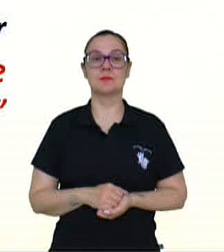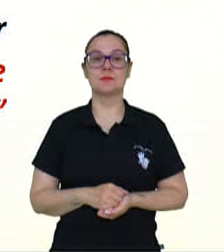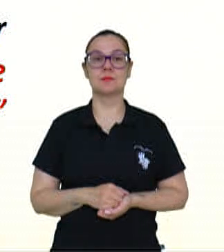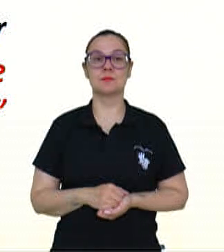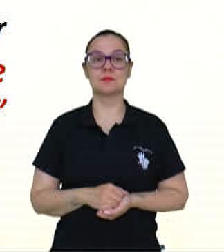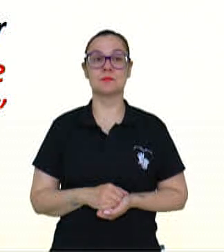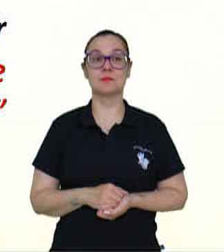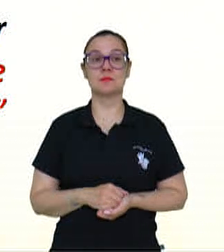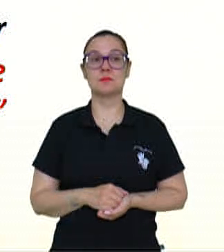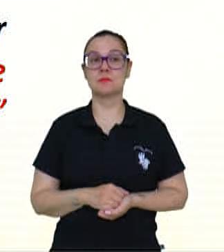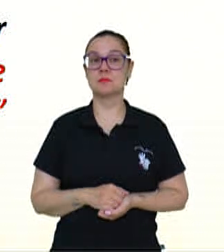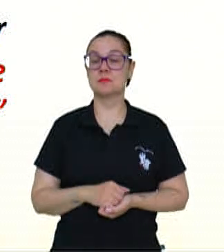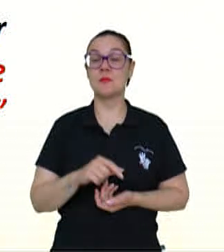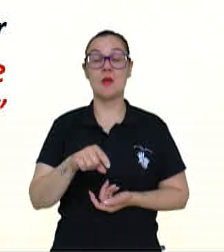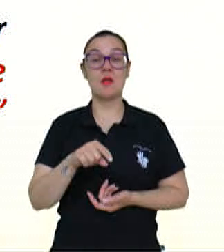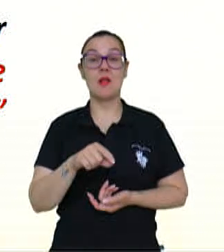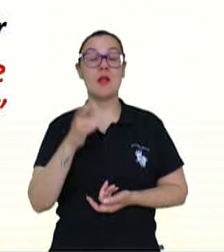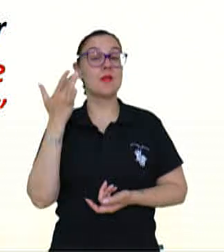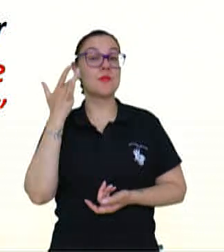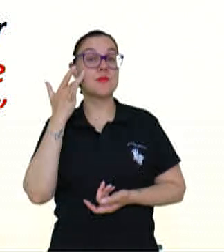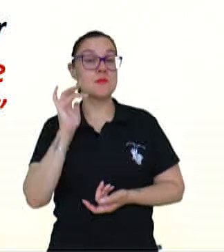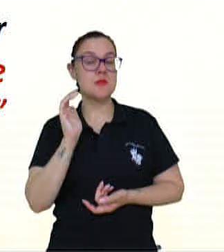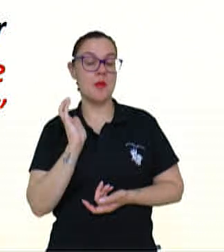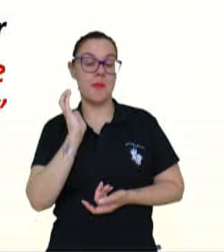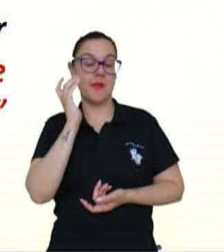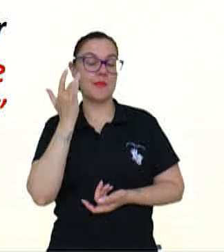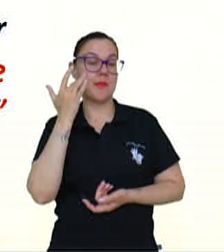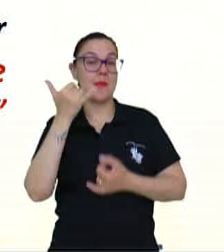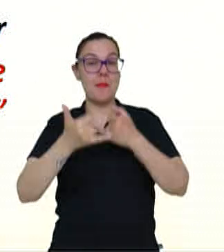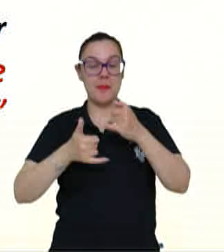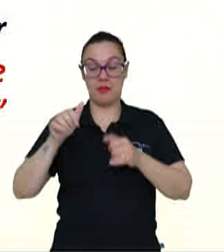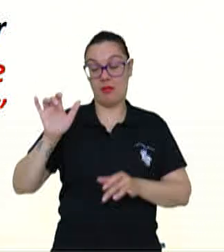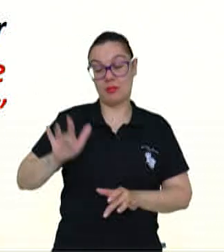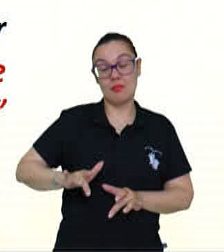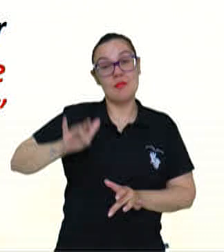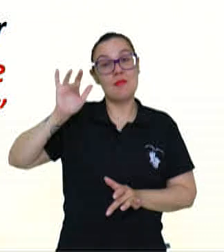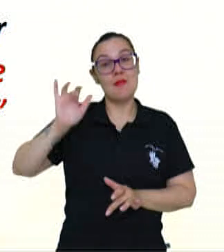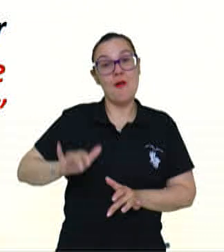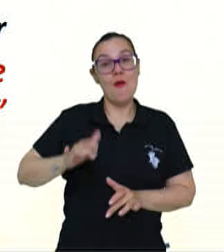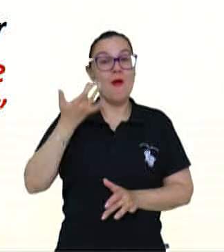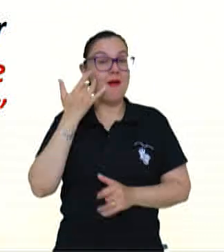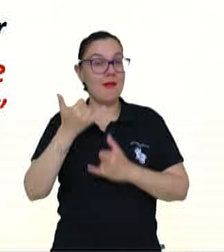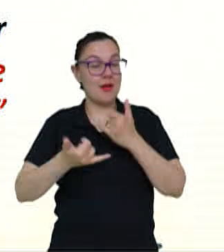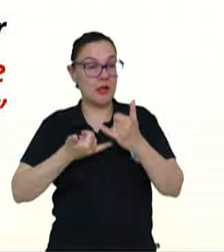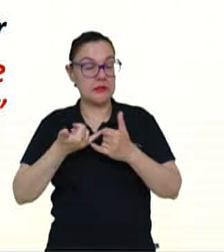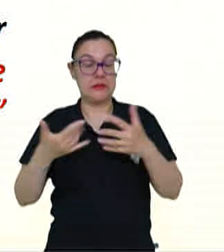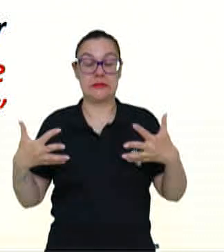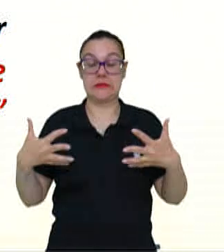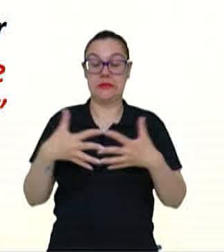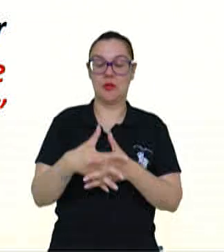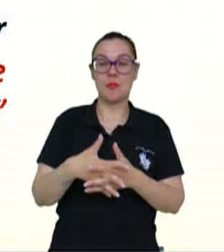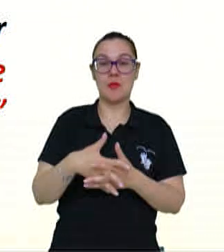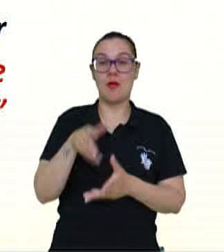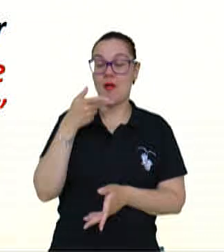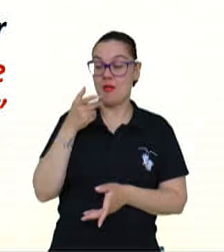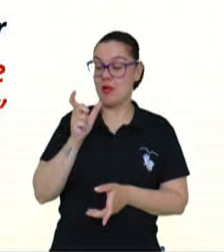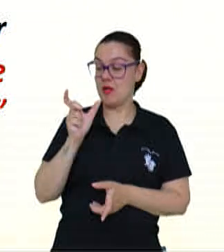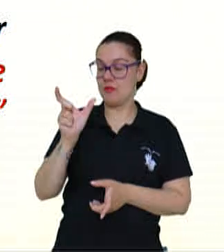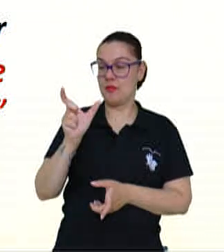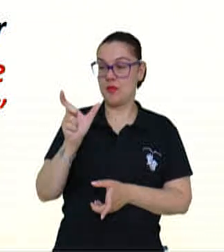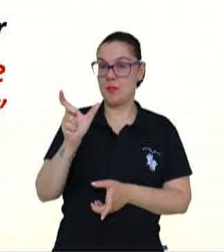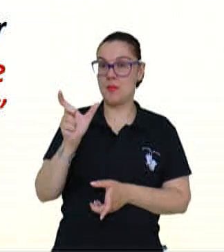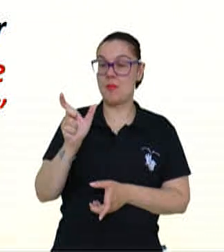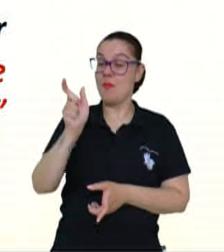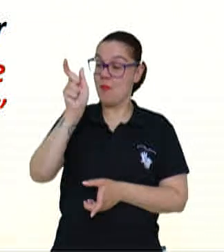significado de Jojo. Ela não sabe o significado desse brinquedo, né, o ioiô. E lo confunde com o pronombre